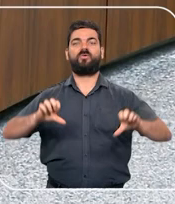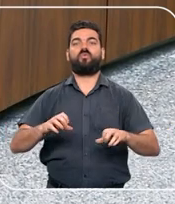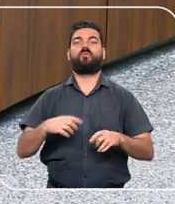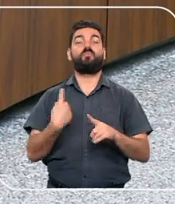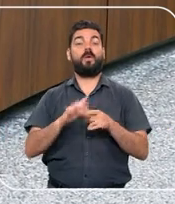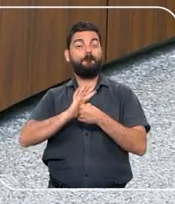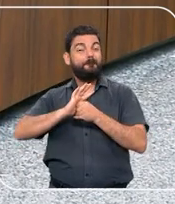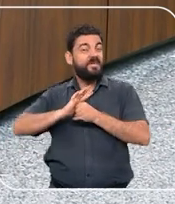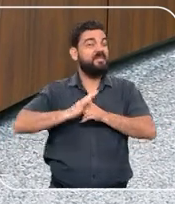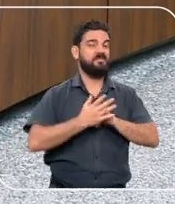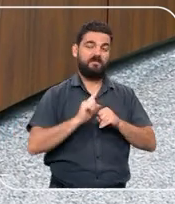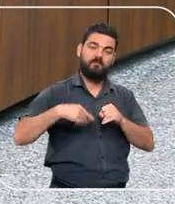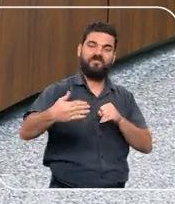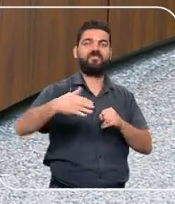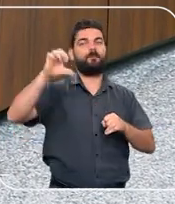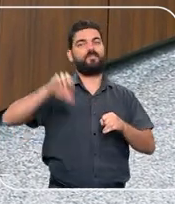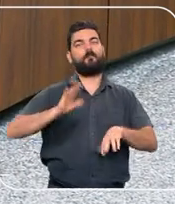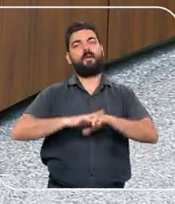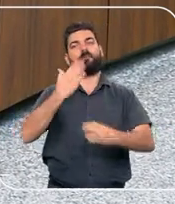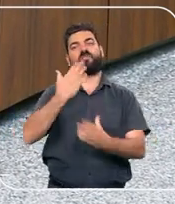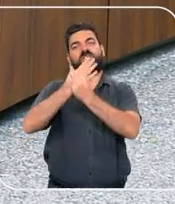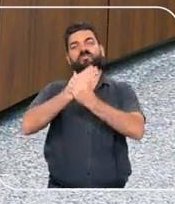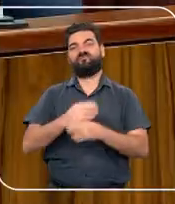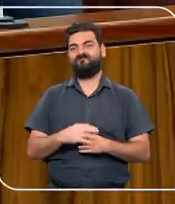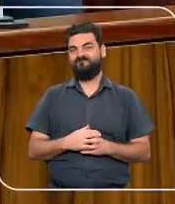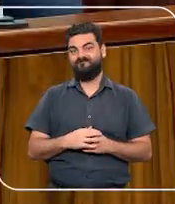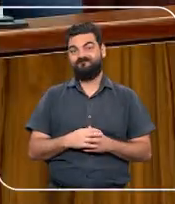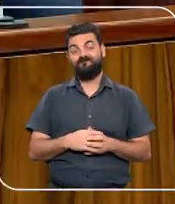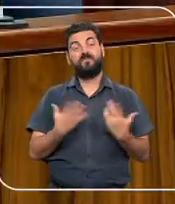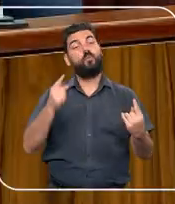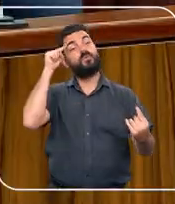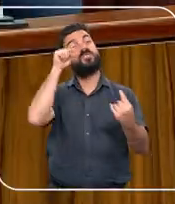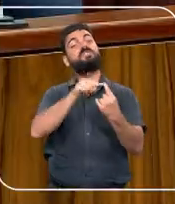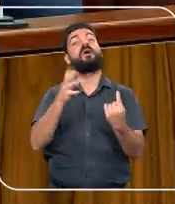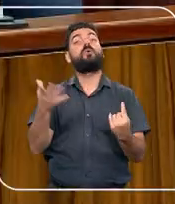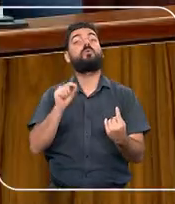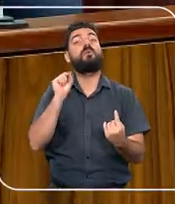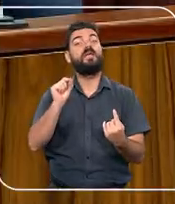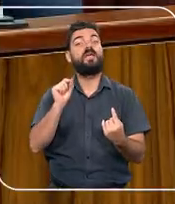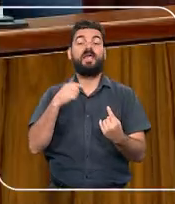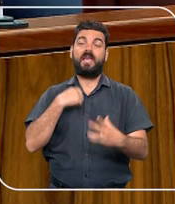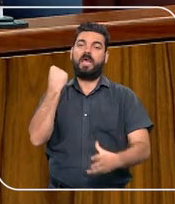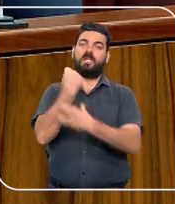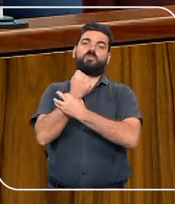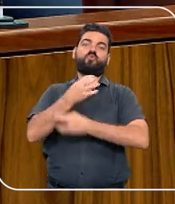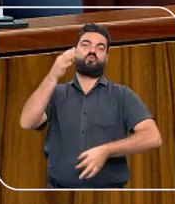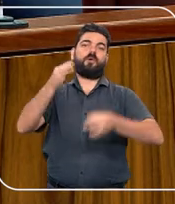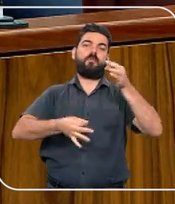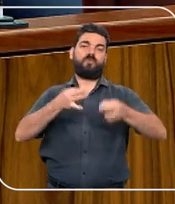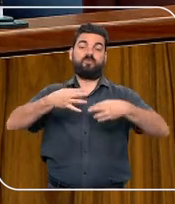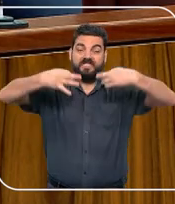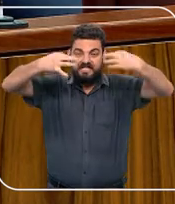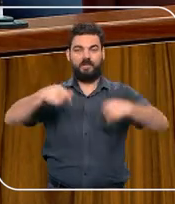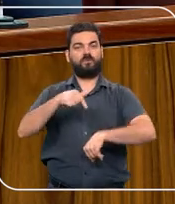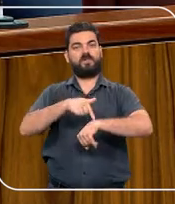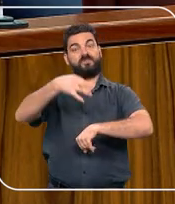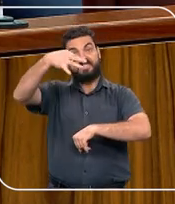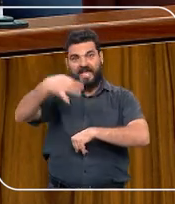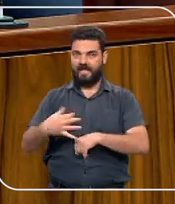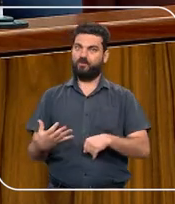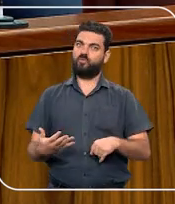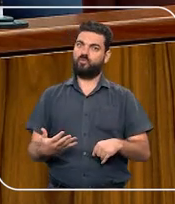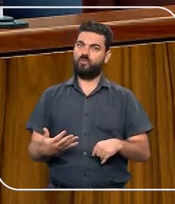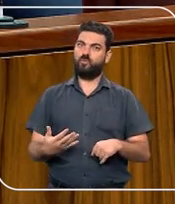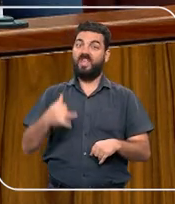especialmente após a pandemia da covid-19 ele ressaltou que o objetivo é garantir o julgamento dos casos em